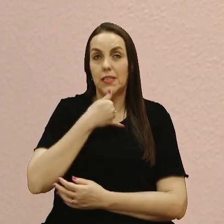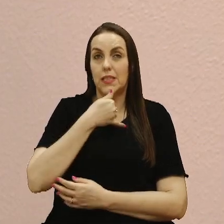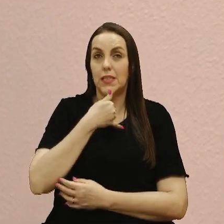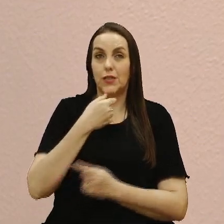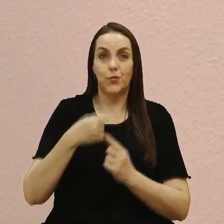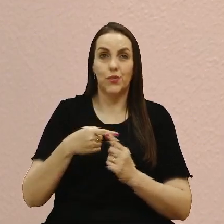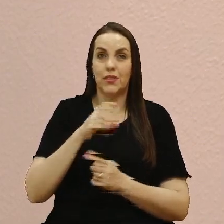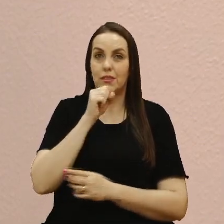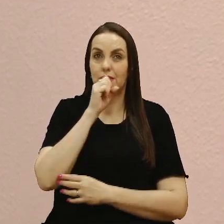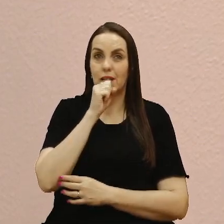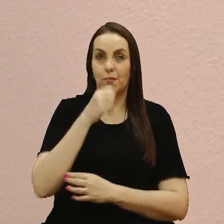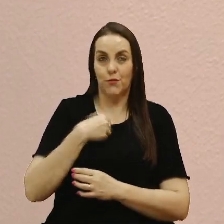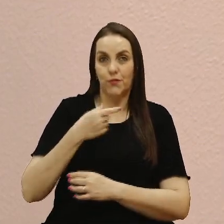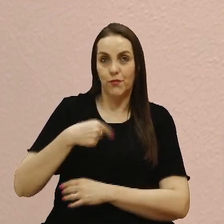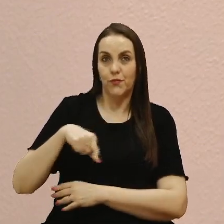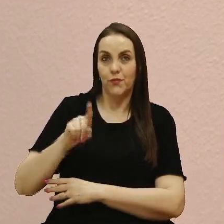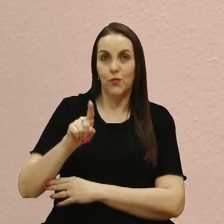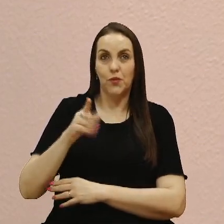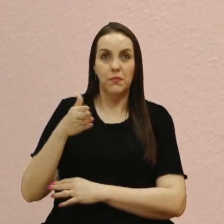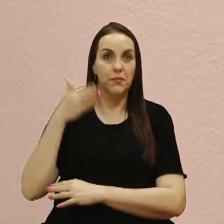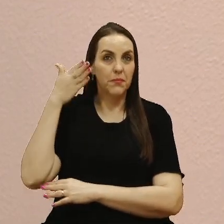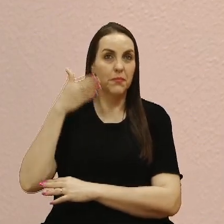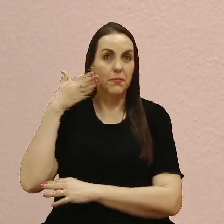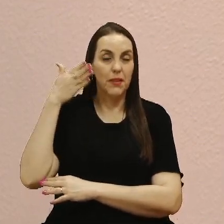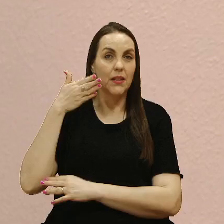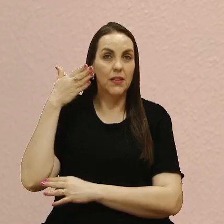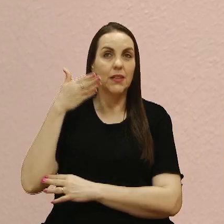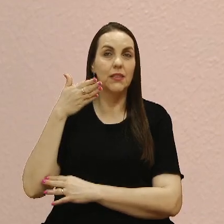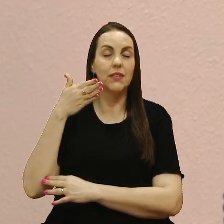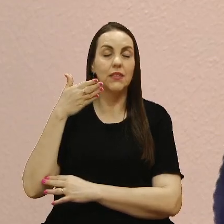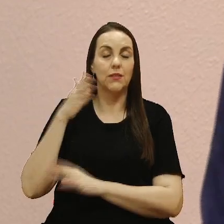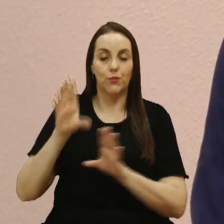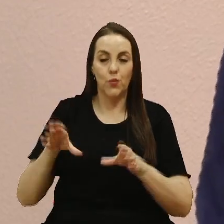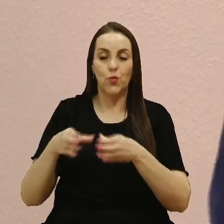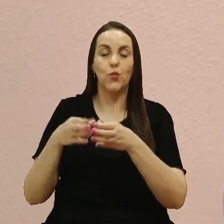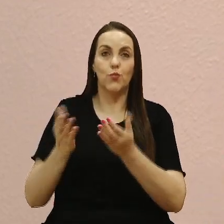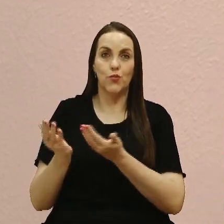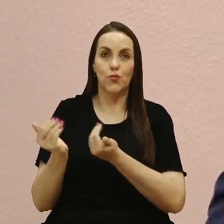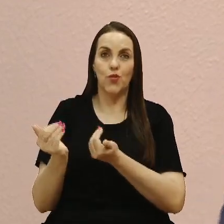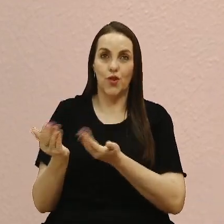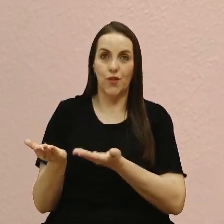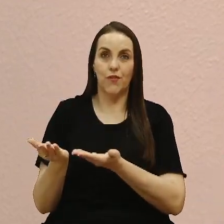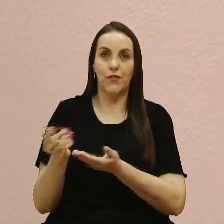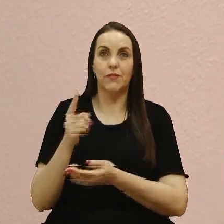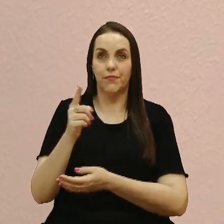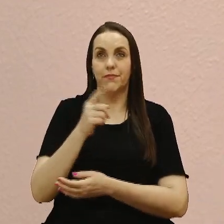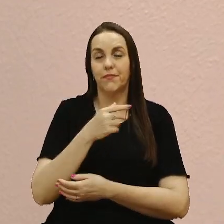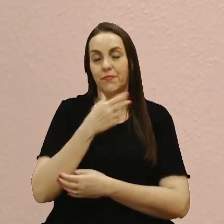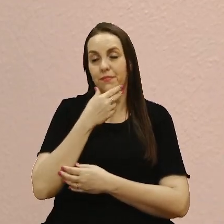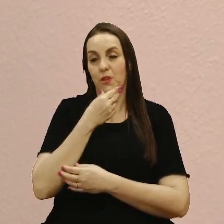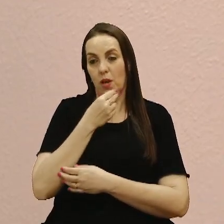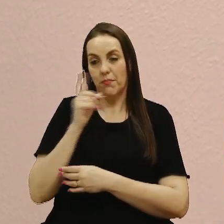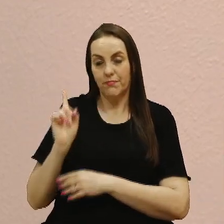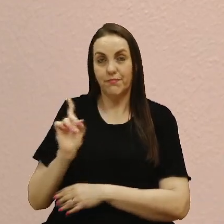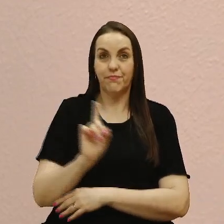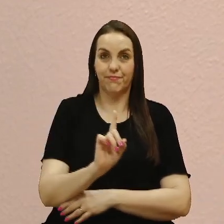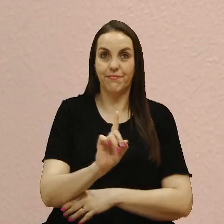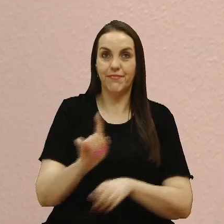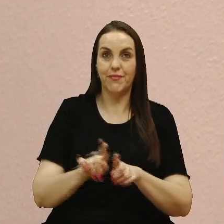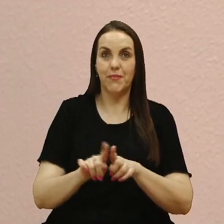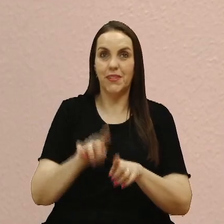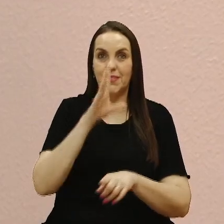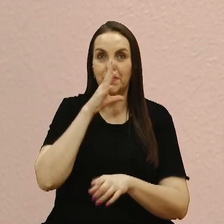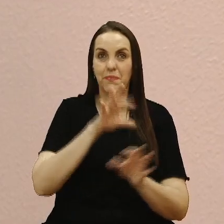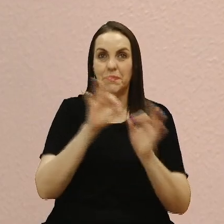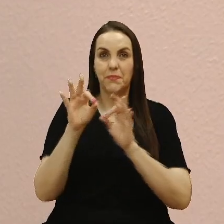sábado eu fui palestrar para um grupo de jovens e ele ia prestigiar essa palestra, mas passou